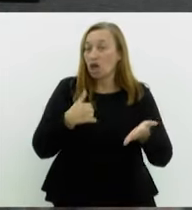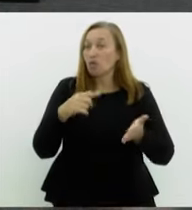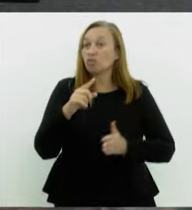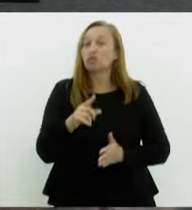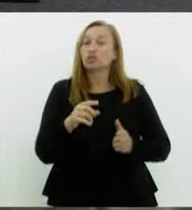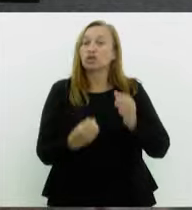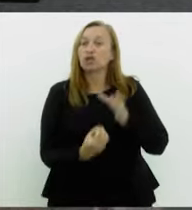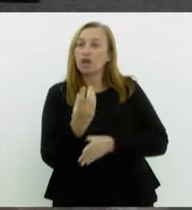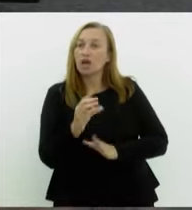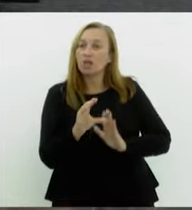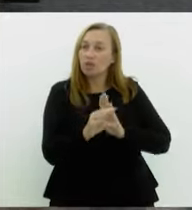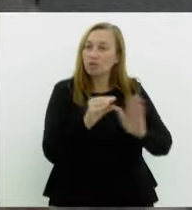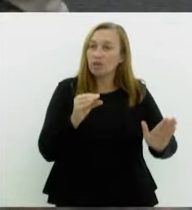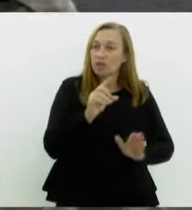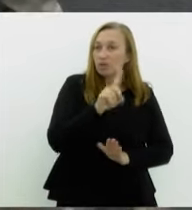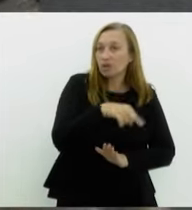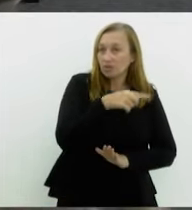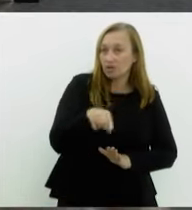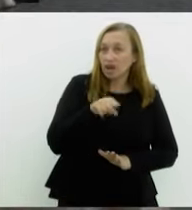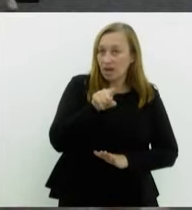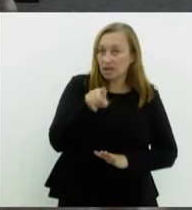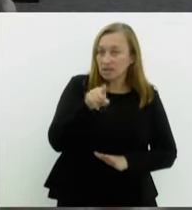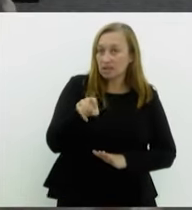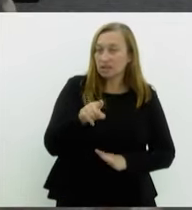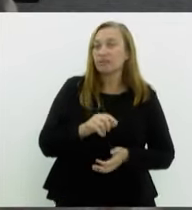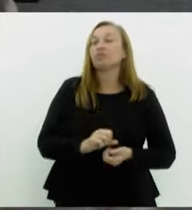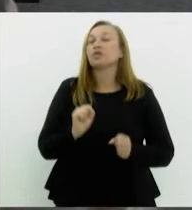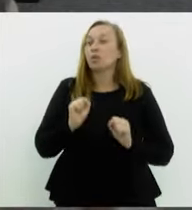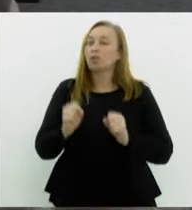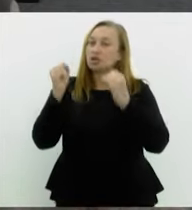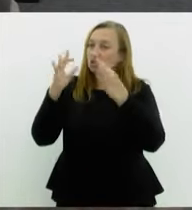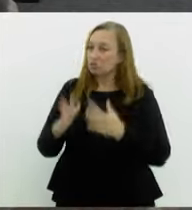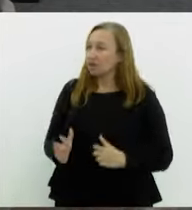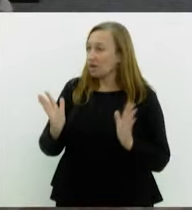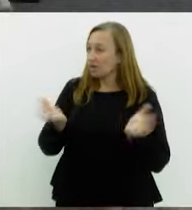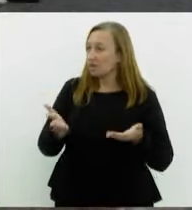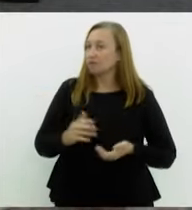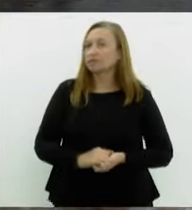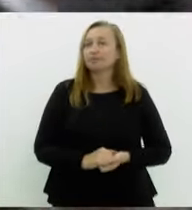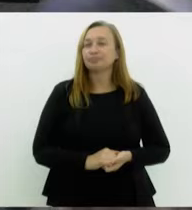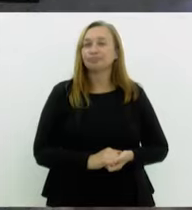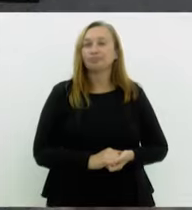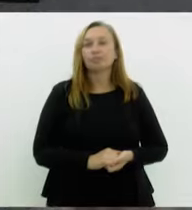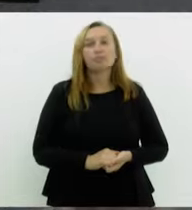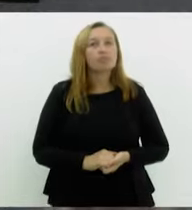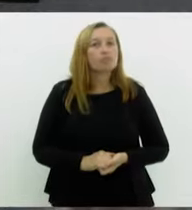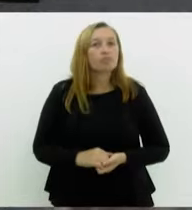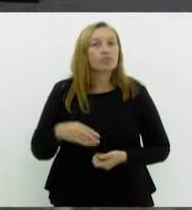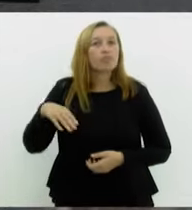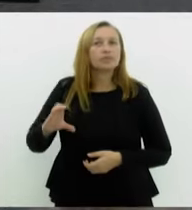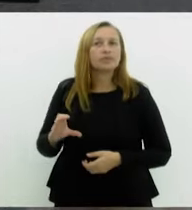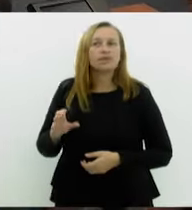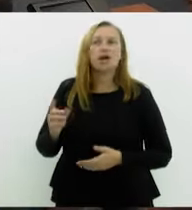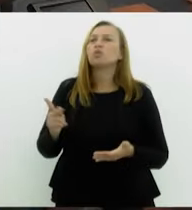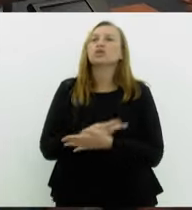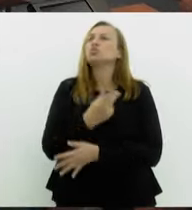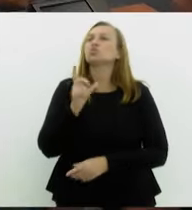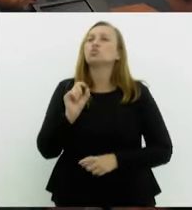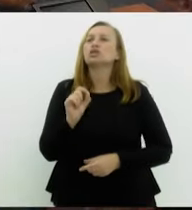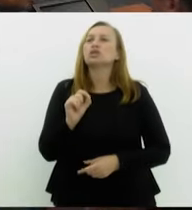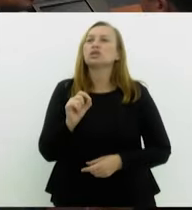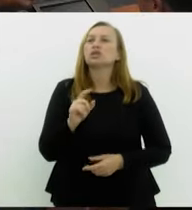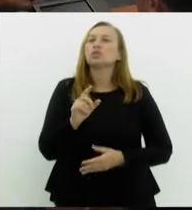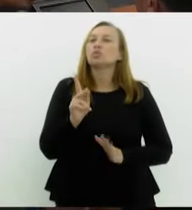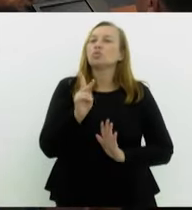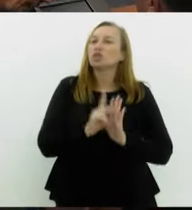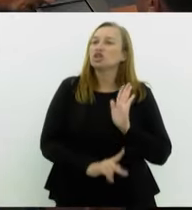Vossa Excelência entrou com outra, pode até esclarecer agora. Não, ô Mickey, o que, que acontece ali? O projeto está